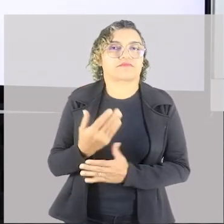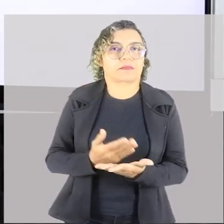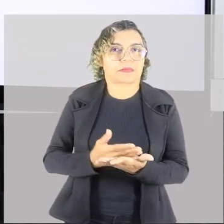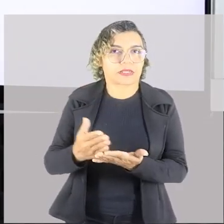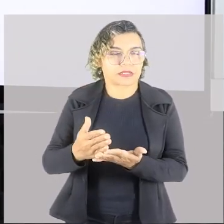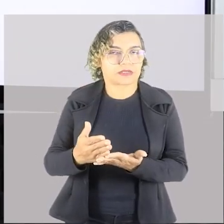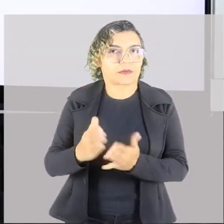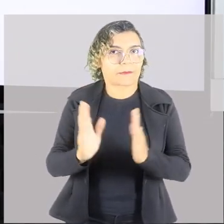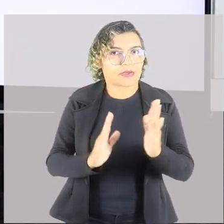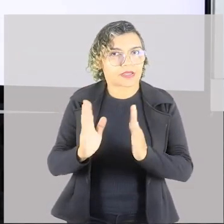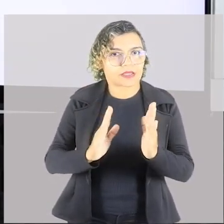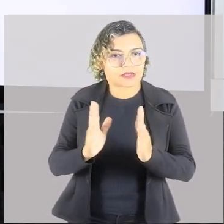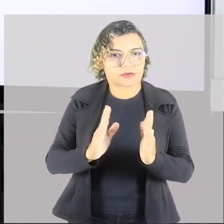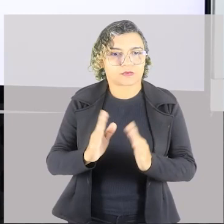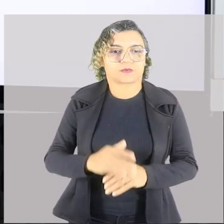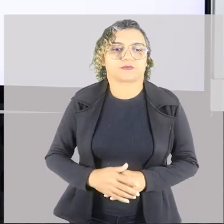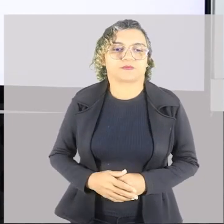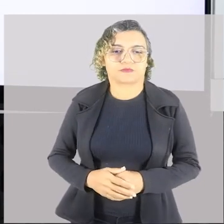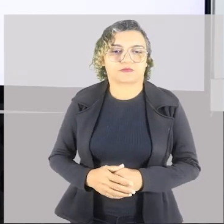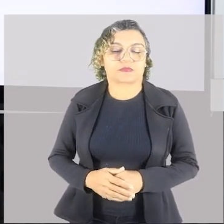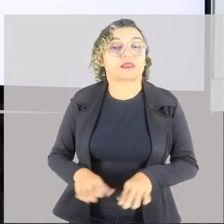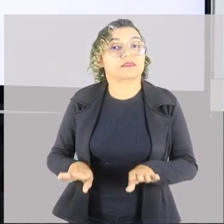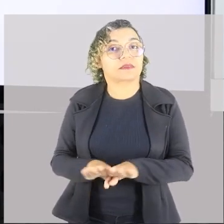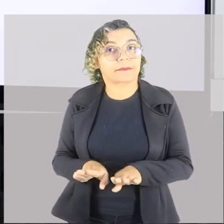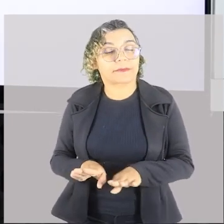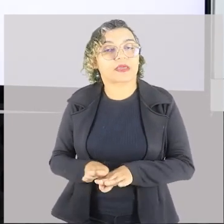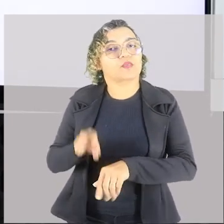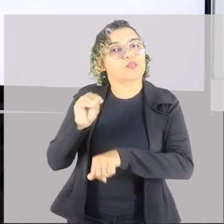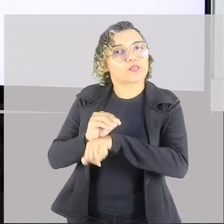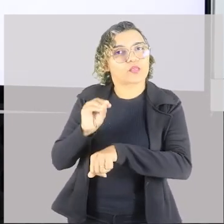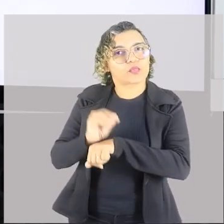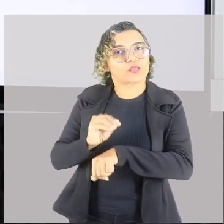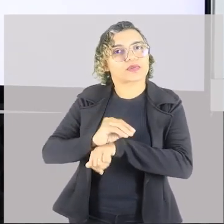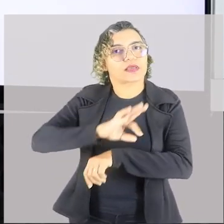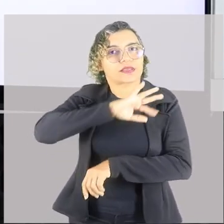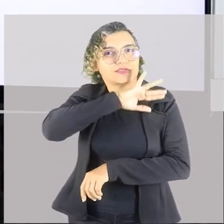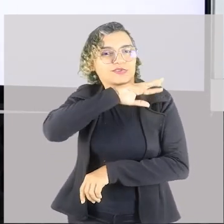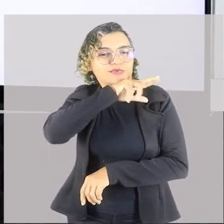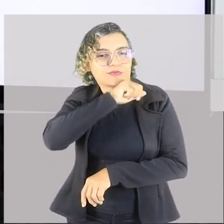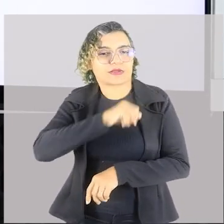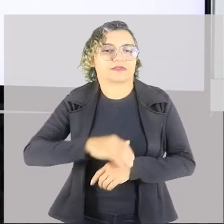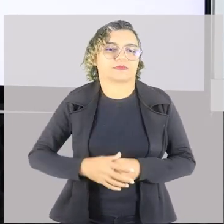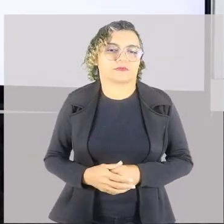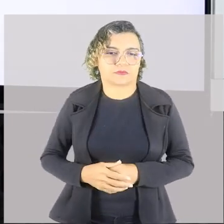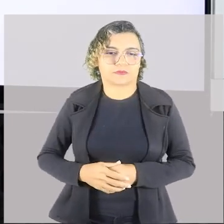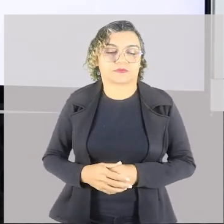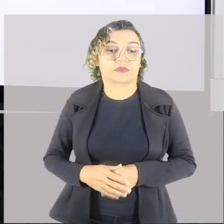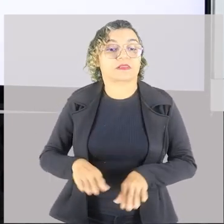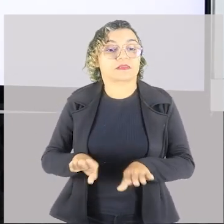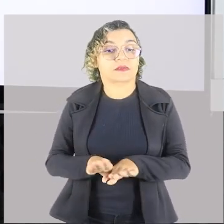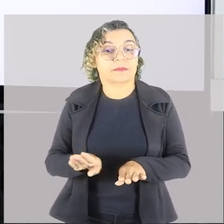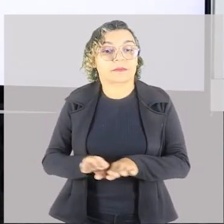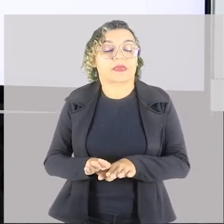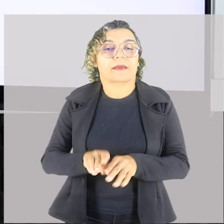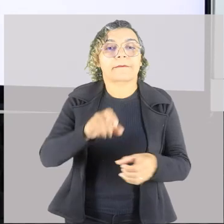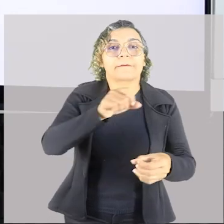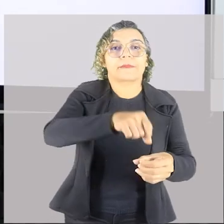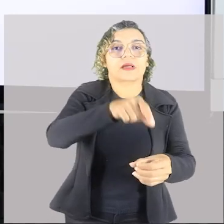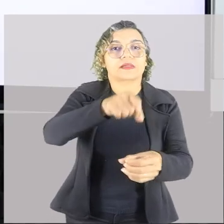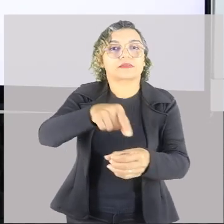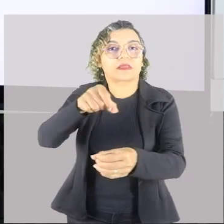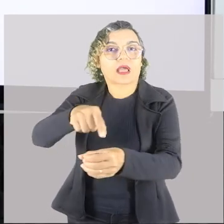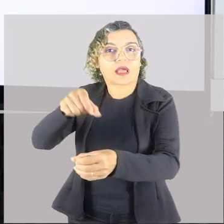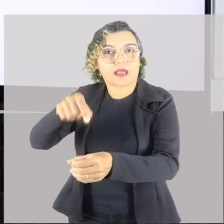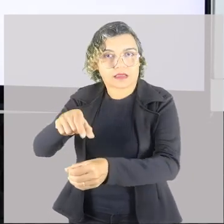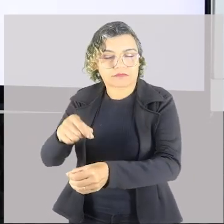barbárie. Domesticação dos animais, também é uma marca desse período. O cultivo de plantas através do sistema de